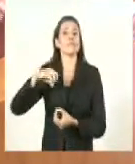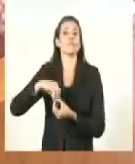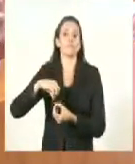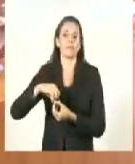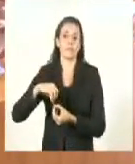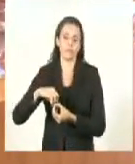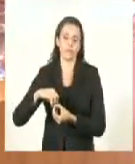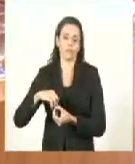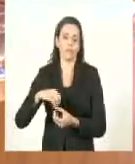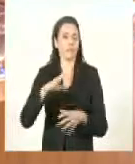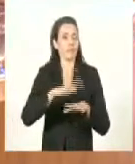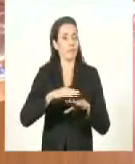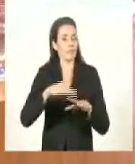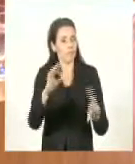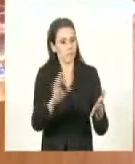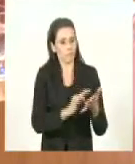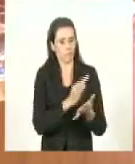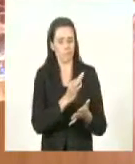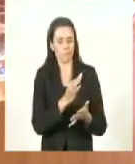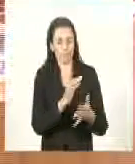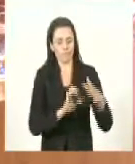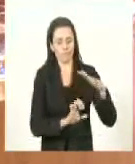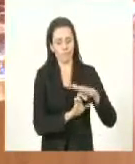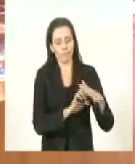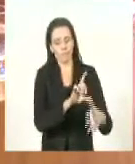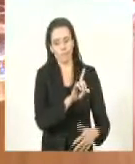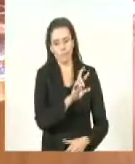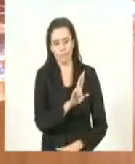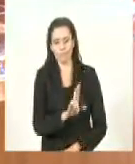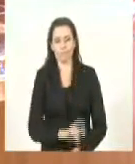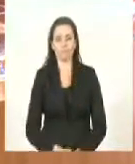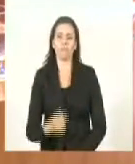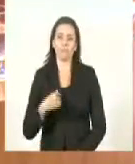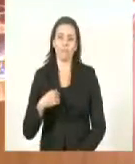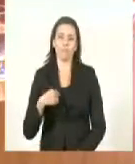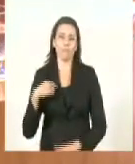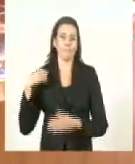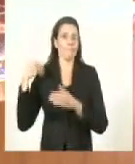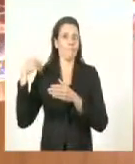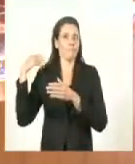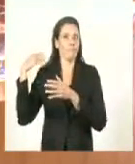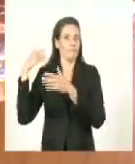Deputada, para a gente entender o processo, vou voltar um pouquinho no tempo.